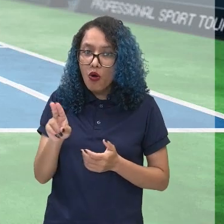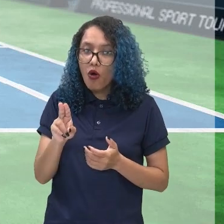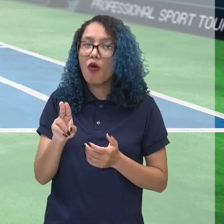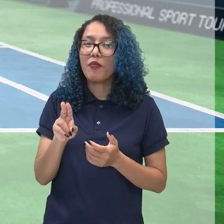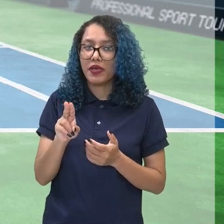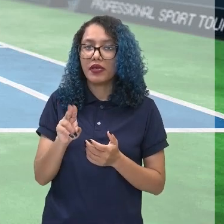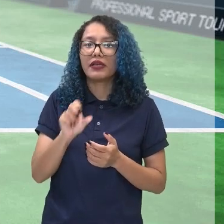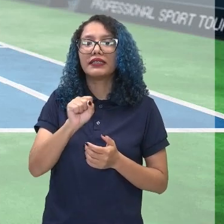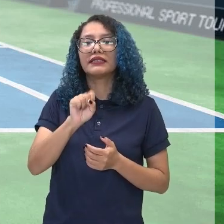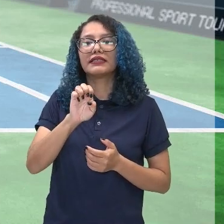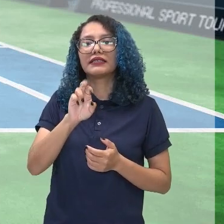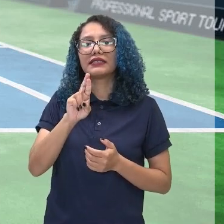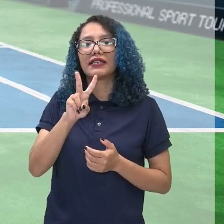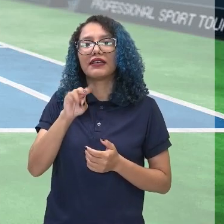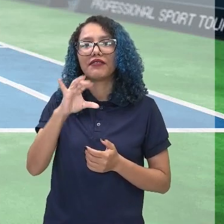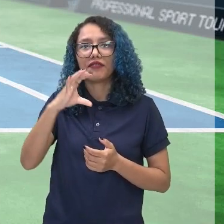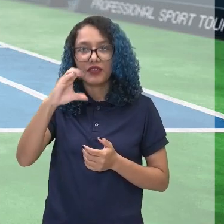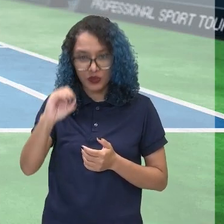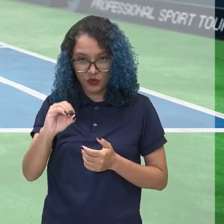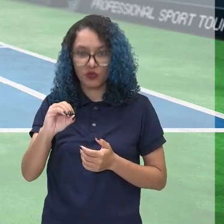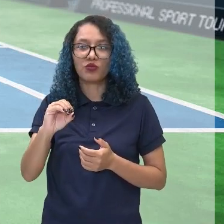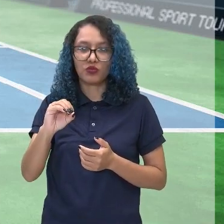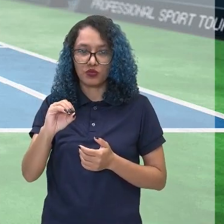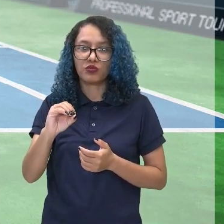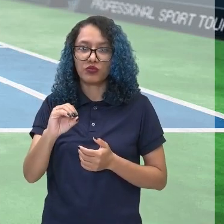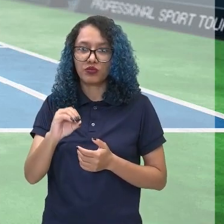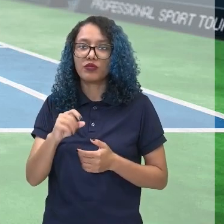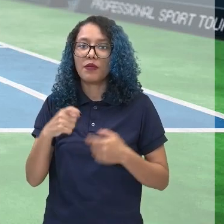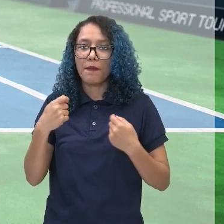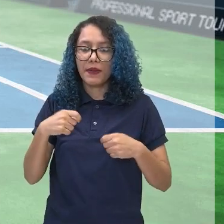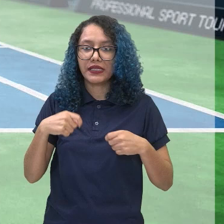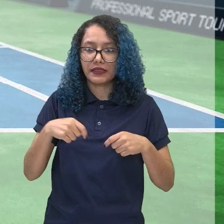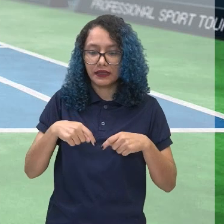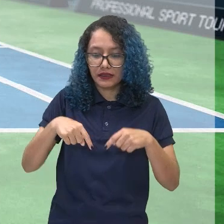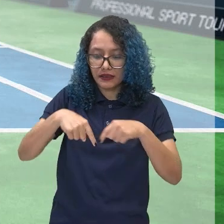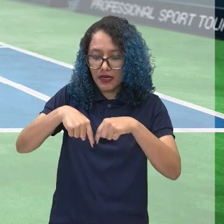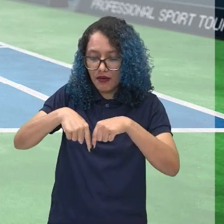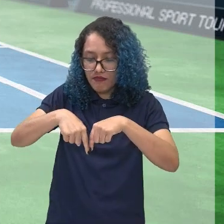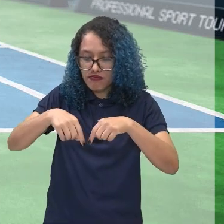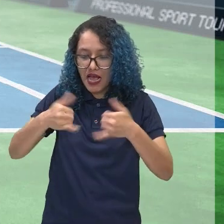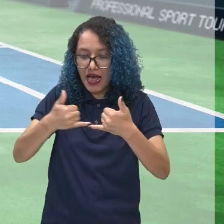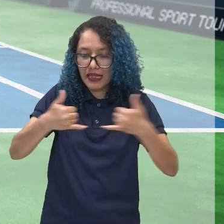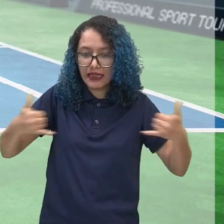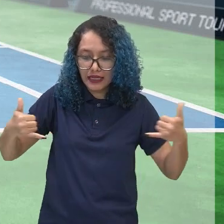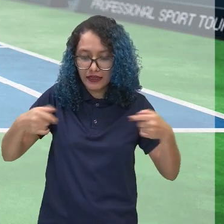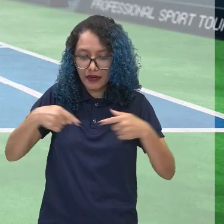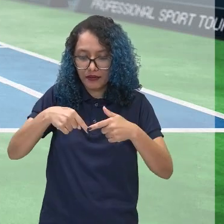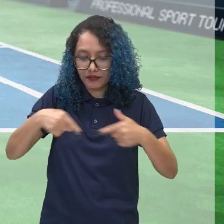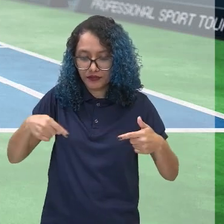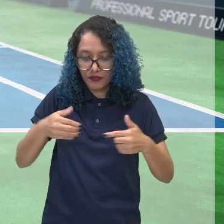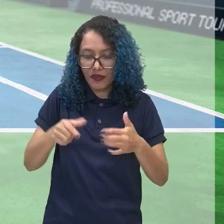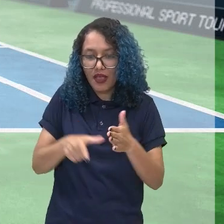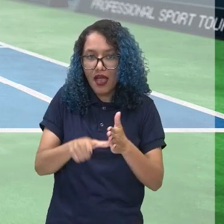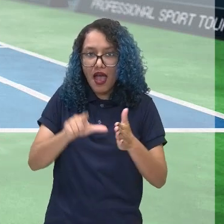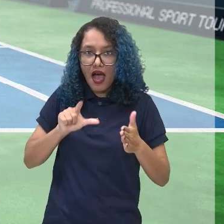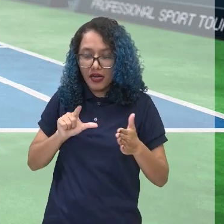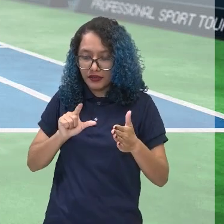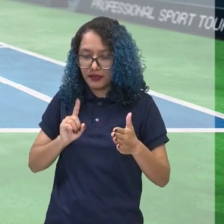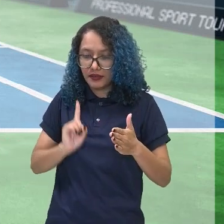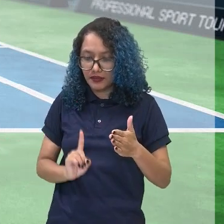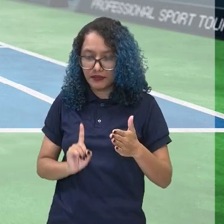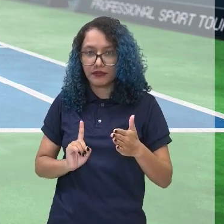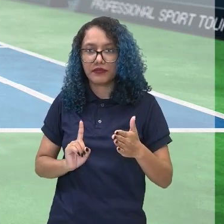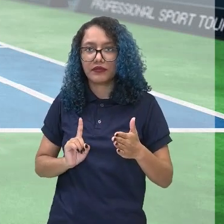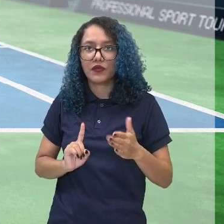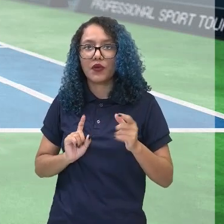O saque ele deve ser feito de trás da linha de fundo da quadra, passando a bola sobre a rede. E o jogador